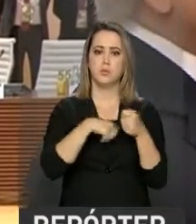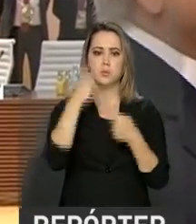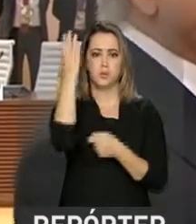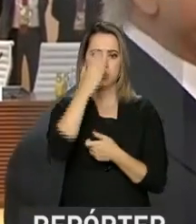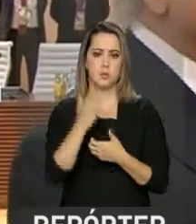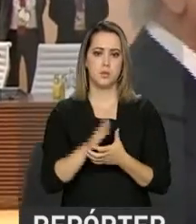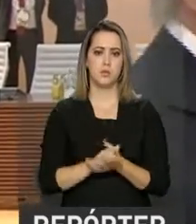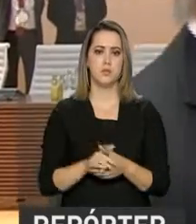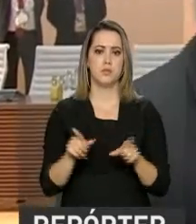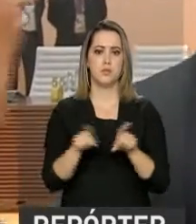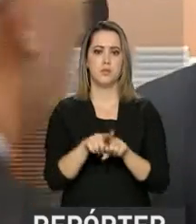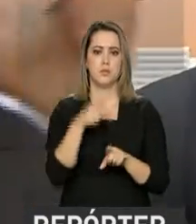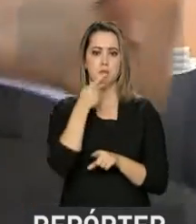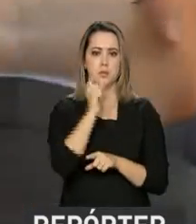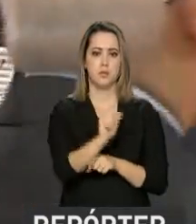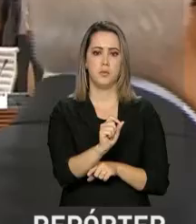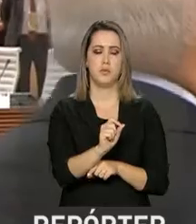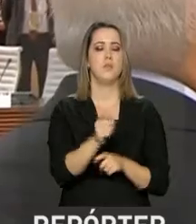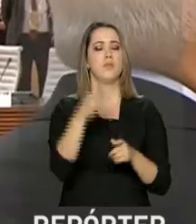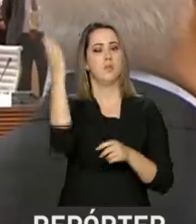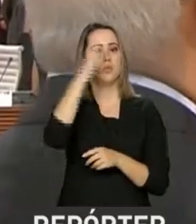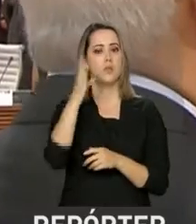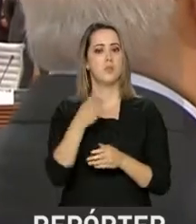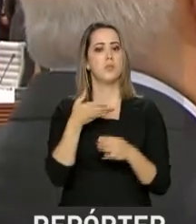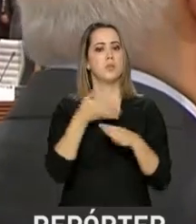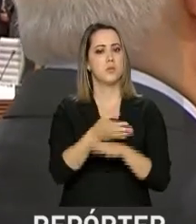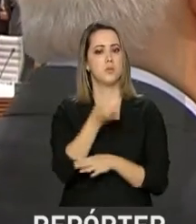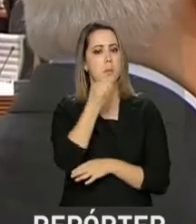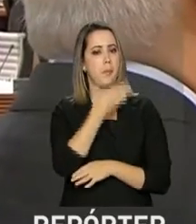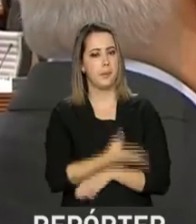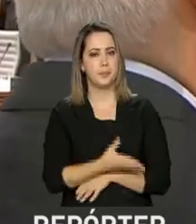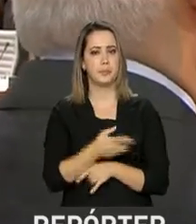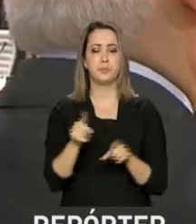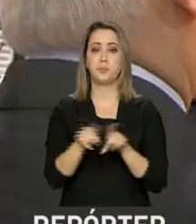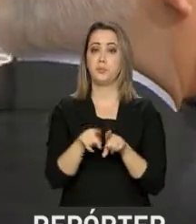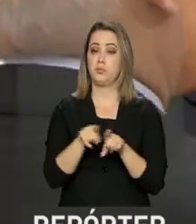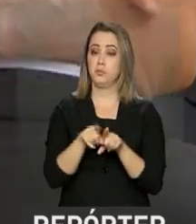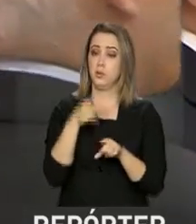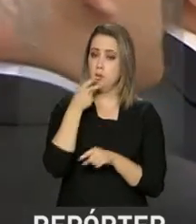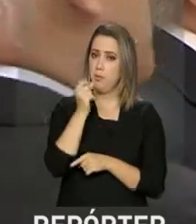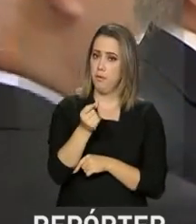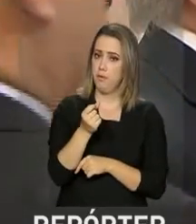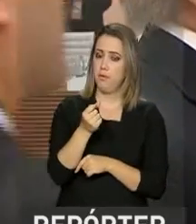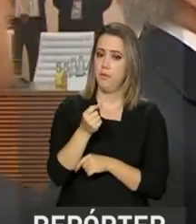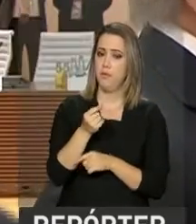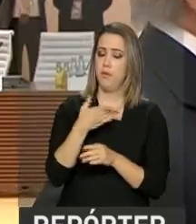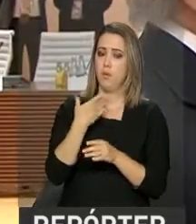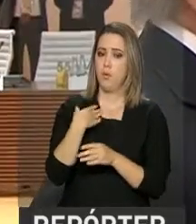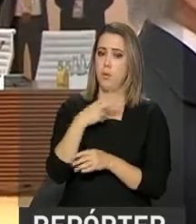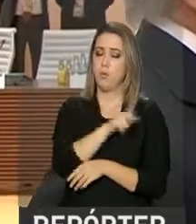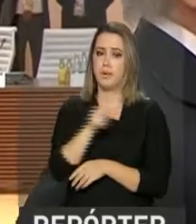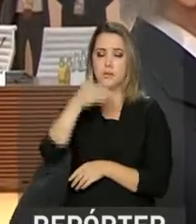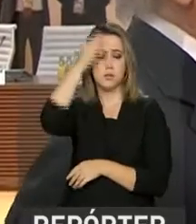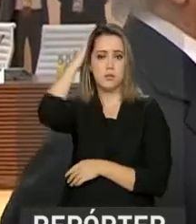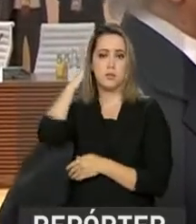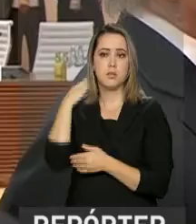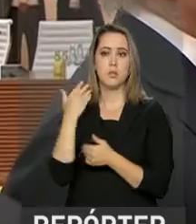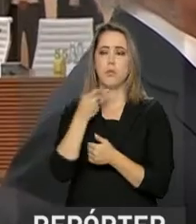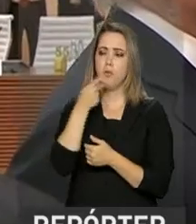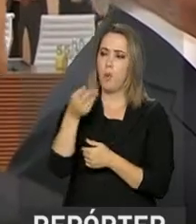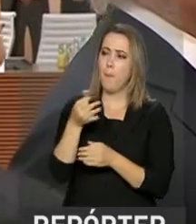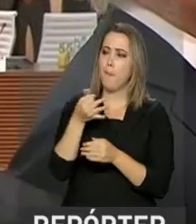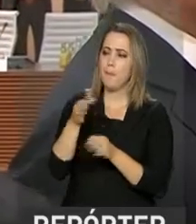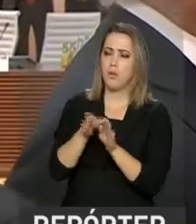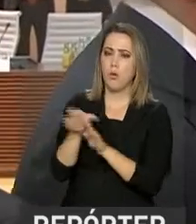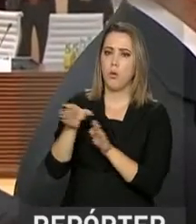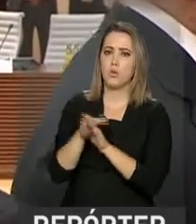brasileira e disse que o Brasil está indo muito bem. Michel Temer também sugeriu a Trump aproximar empresários